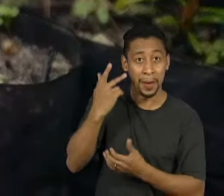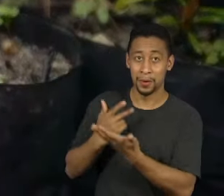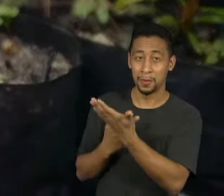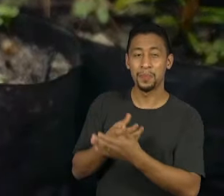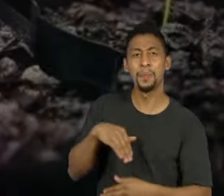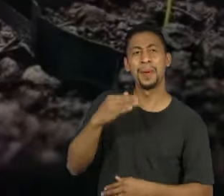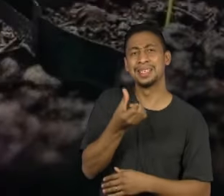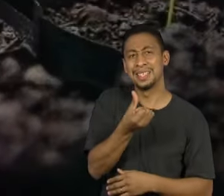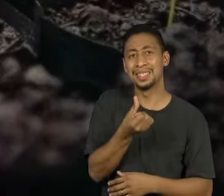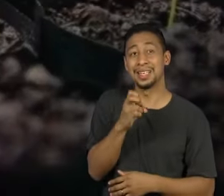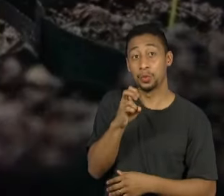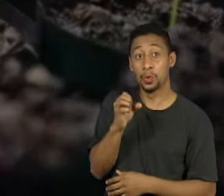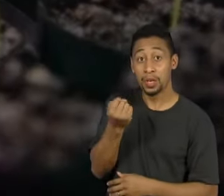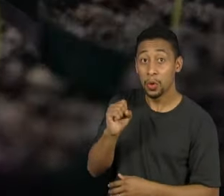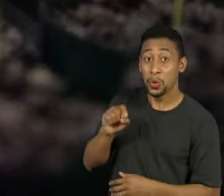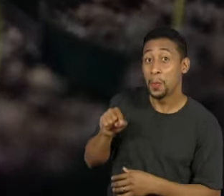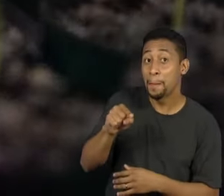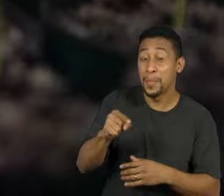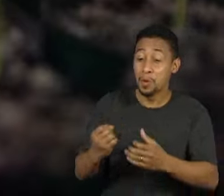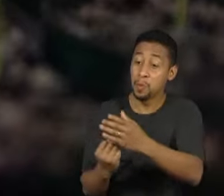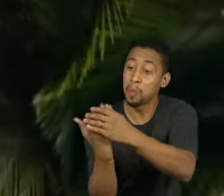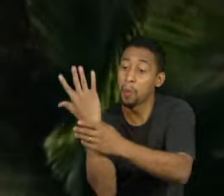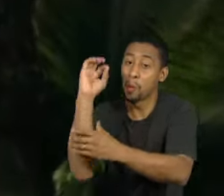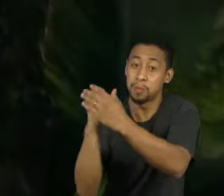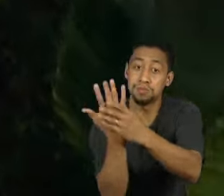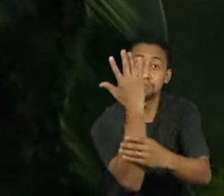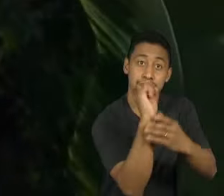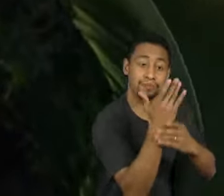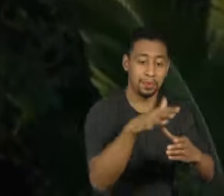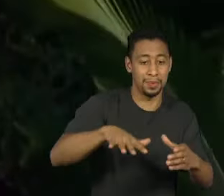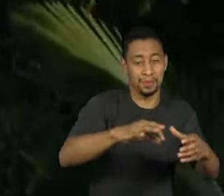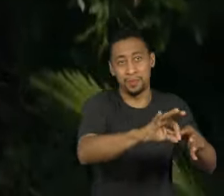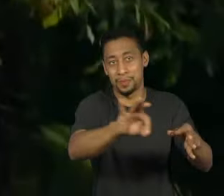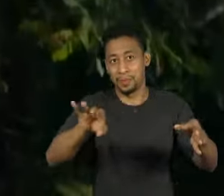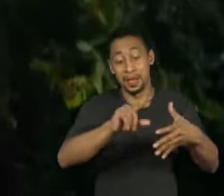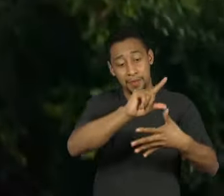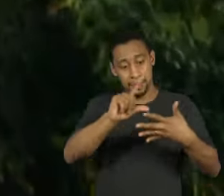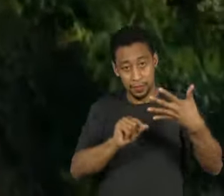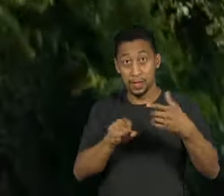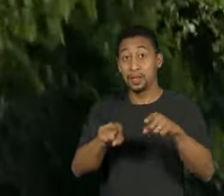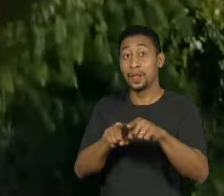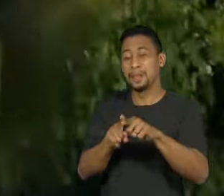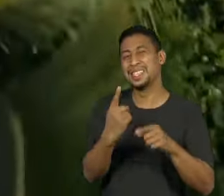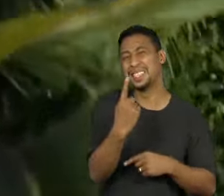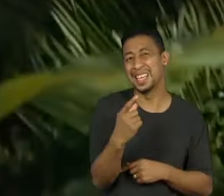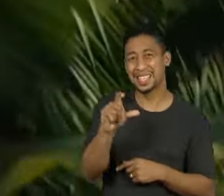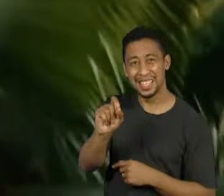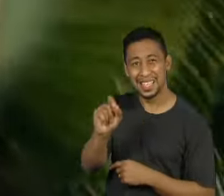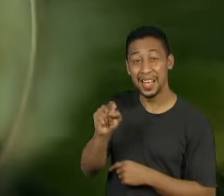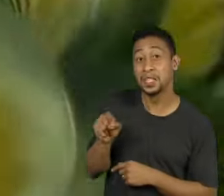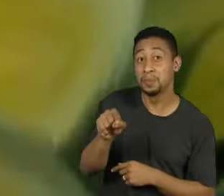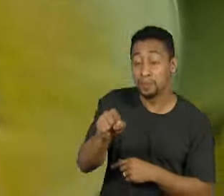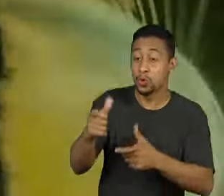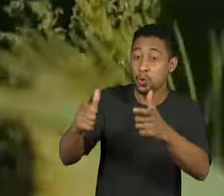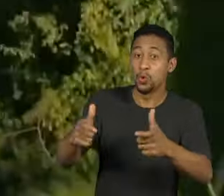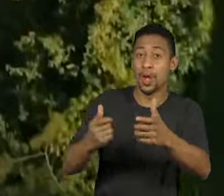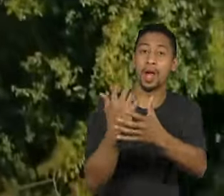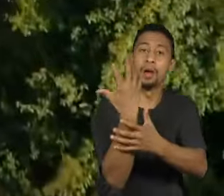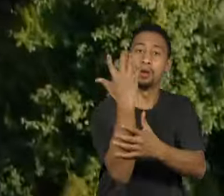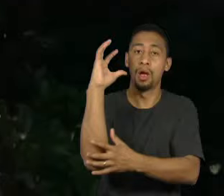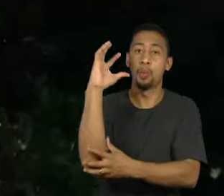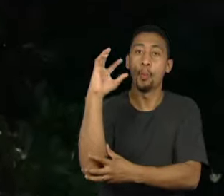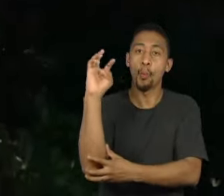mil hectares só no bioma Mata Atlântica e por volta de 110 mil hectares no bioma Cerrado. O que a